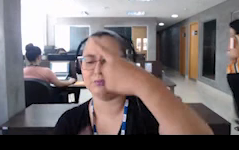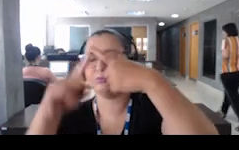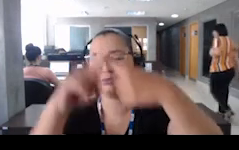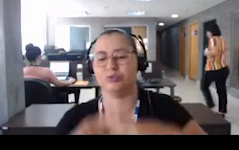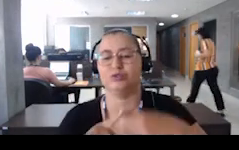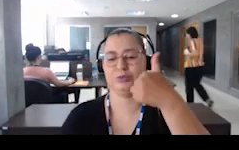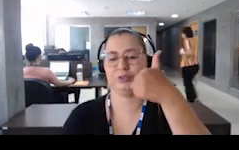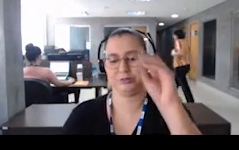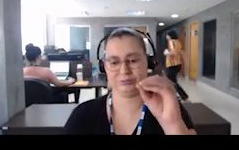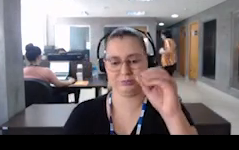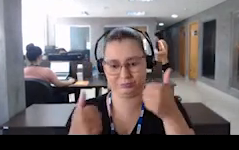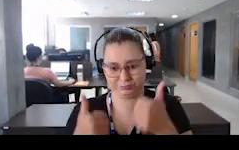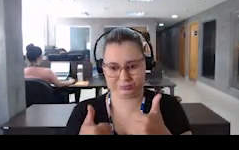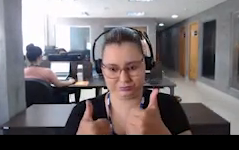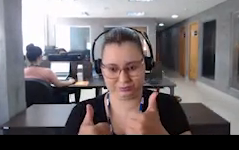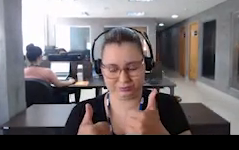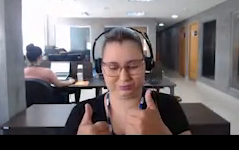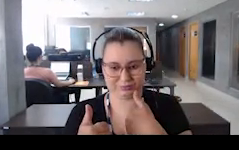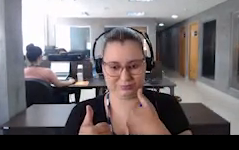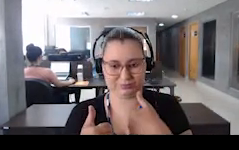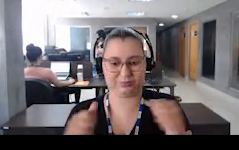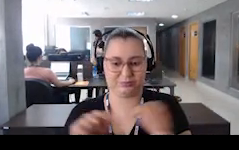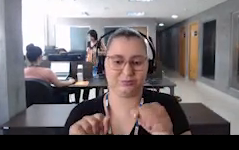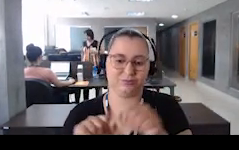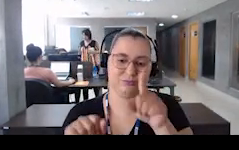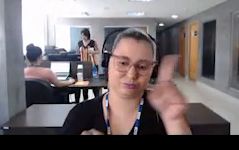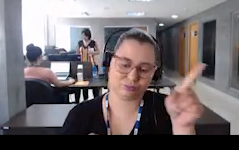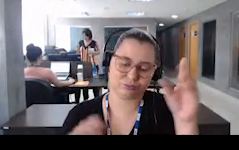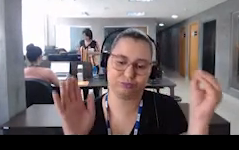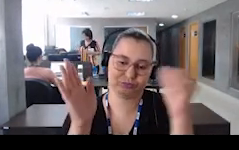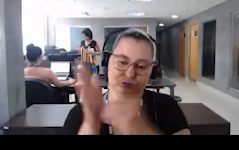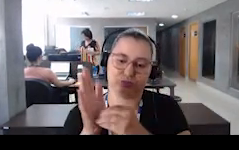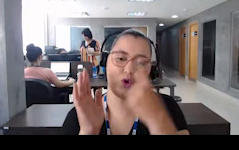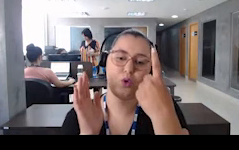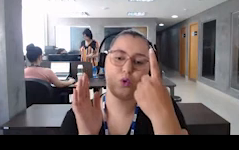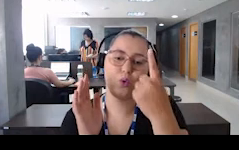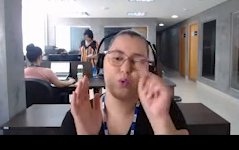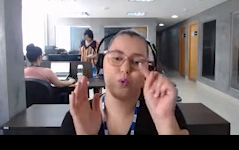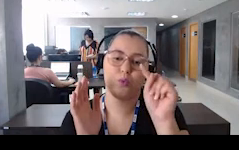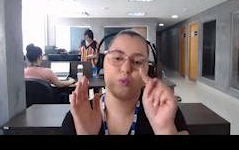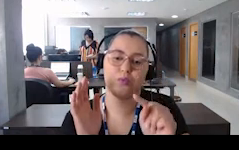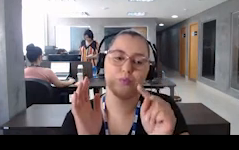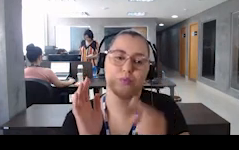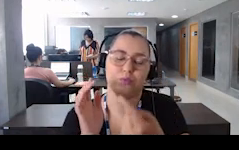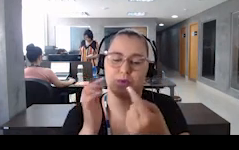por 10, certo? Então, vamos colocar esse valor aqui lá, 1,13 ampere.